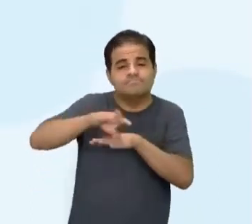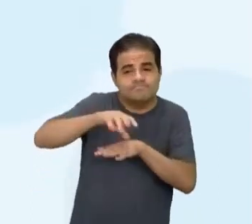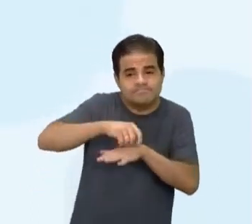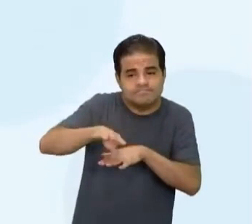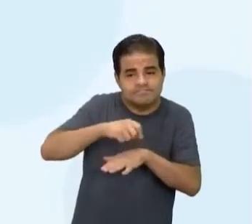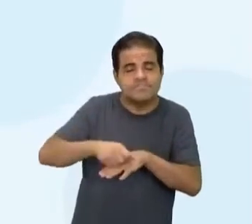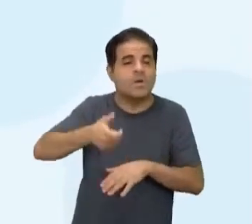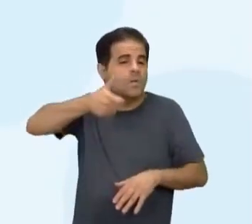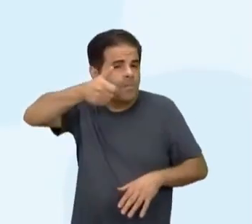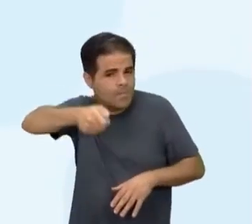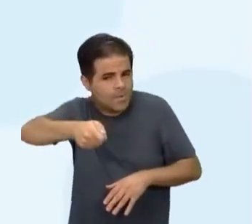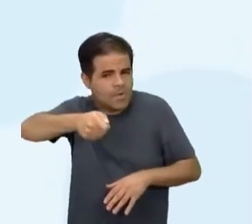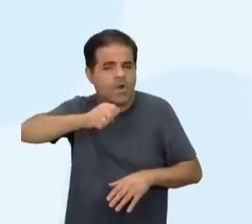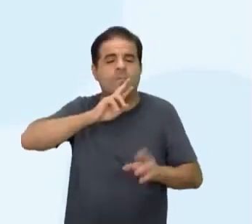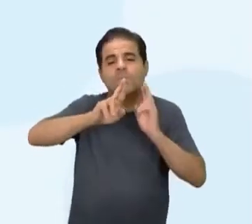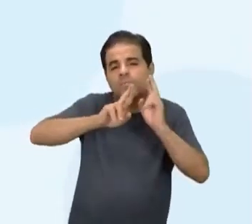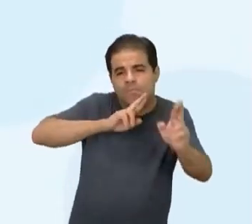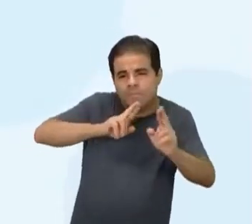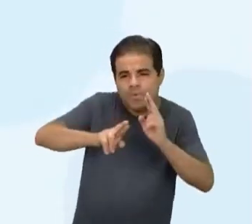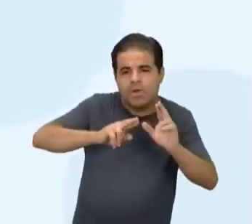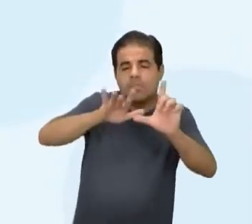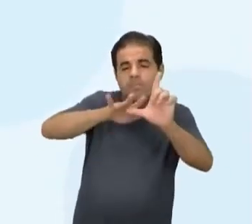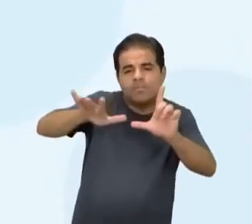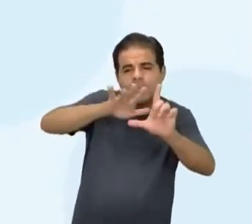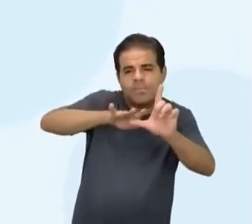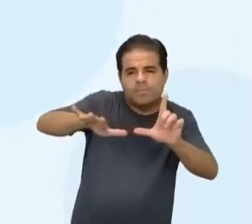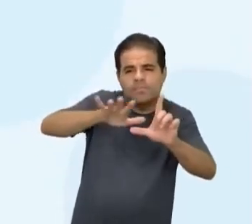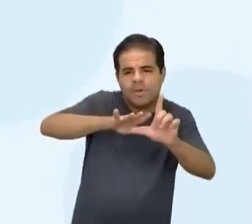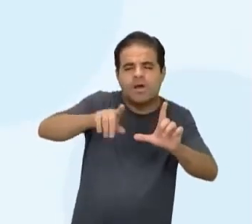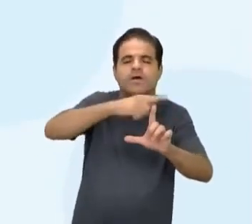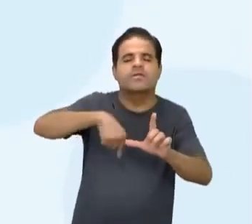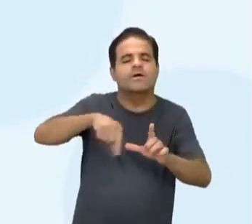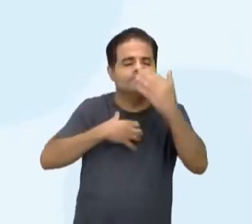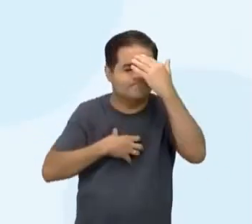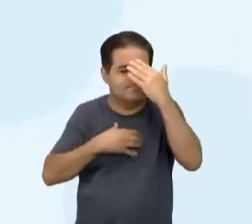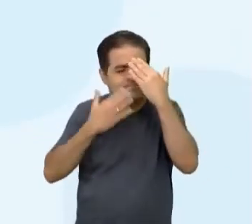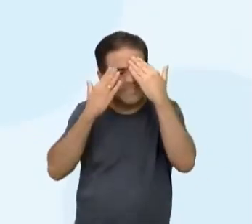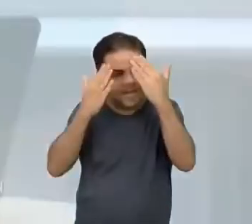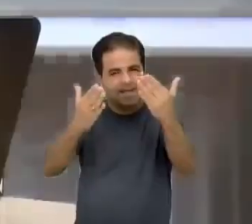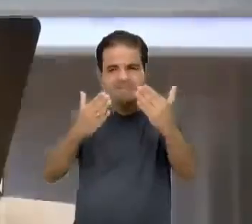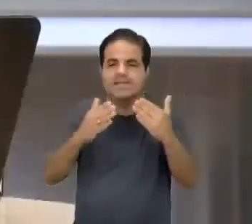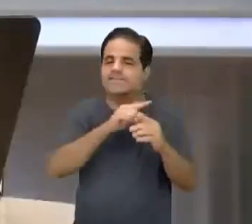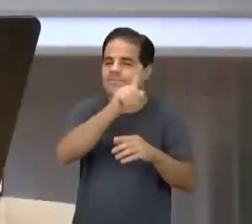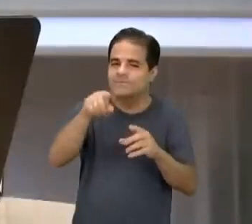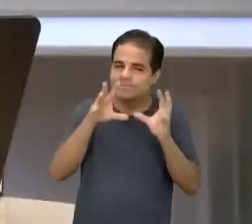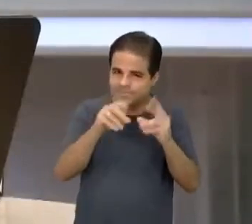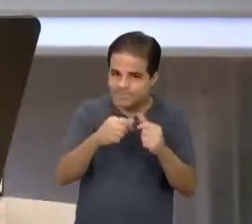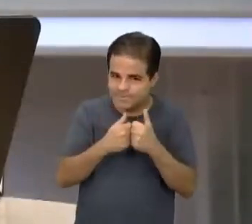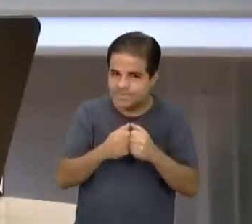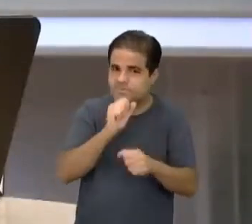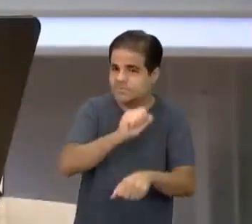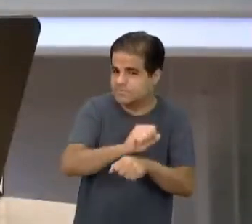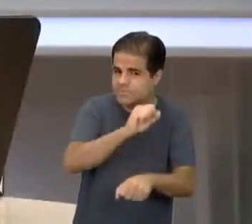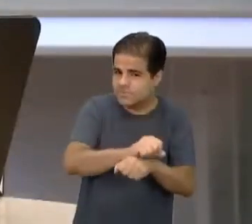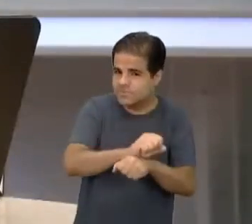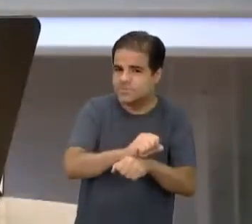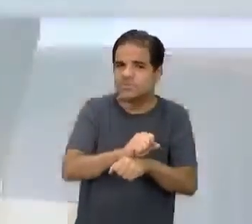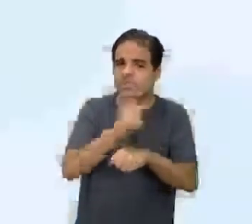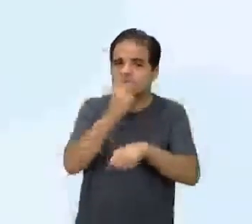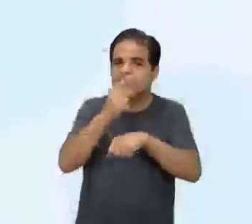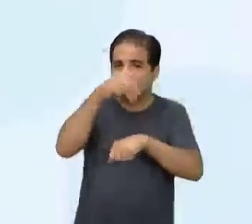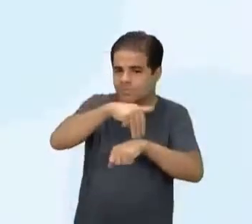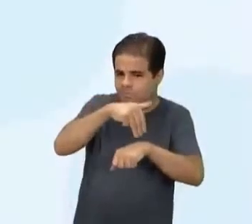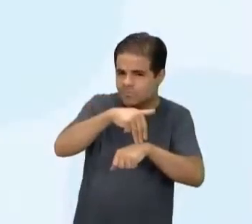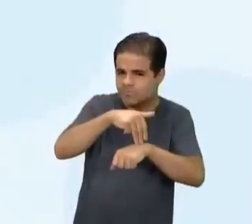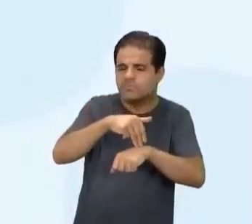colocar aí o celular, né, e responder esse QR Code pra gente, a gente agradece imensamente, tá? Então, vou deixar inclusive até 1 minutinho, pode